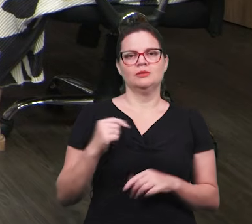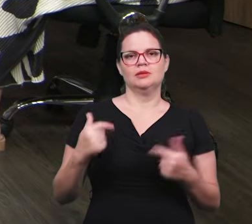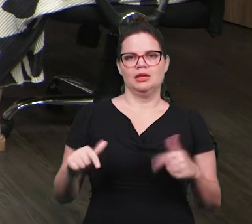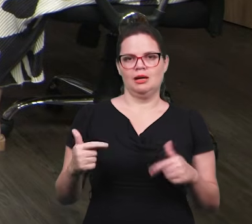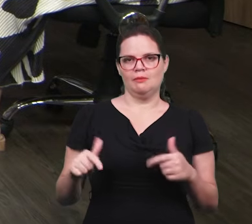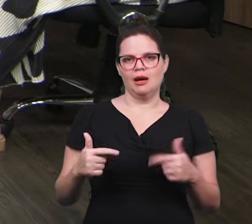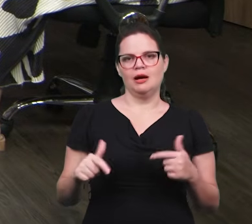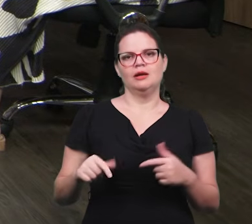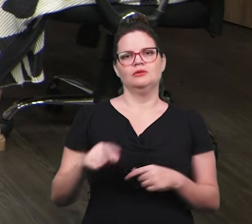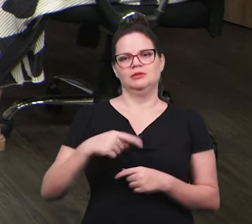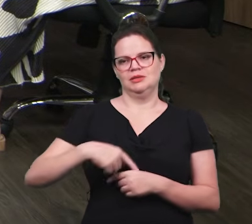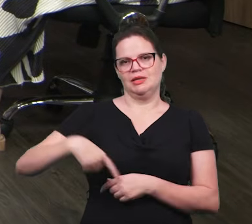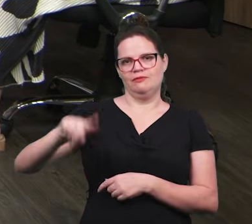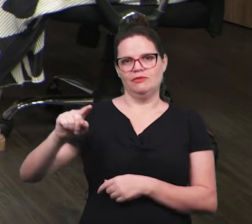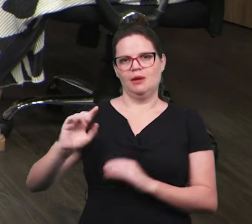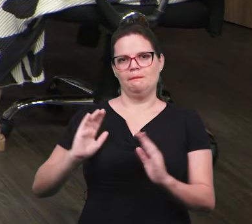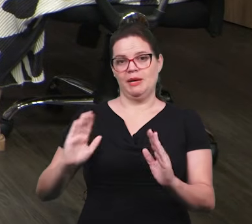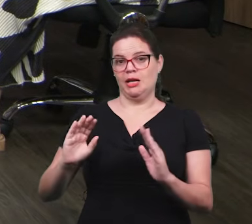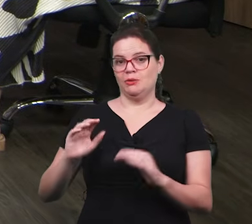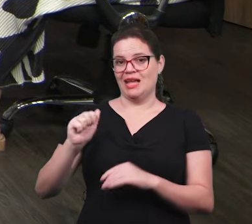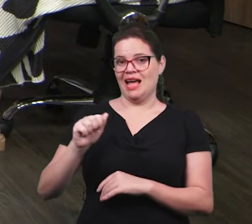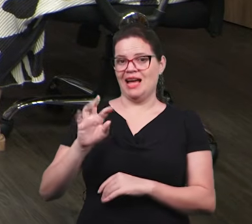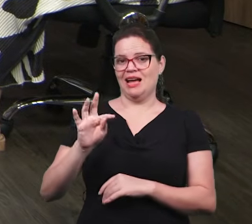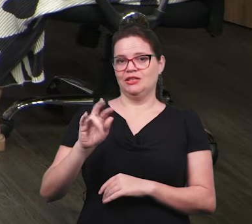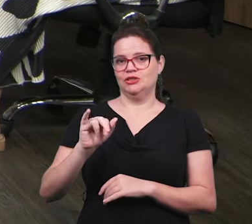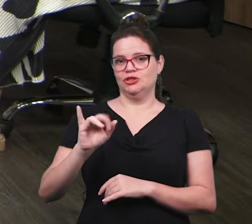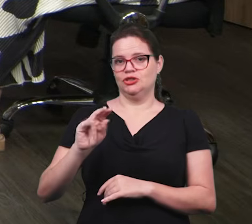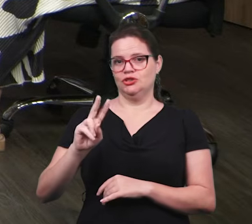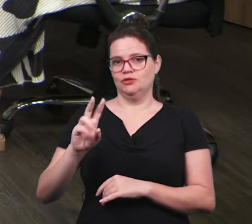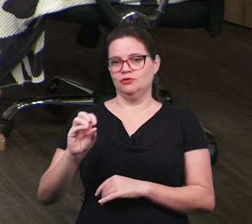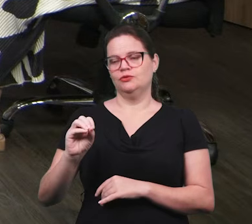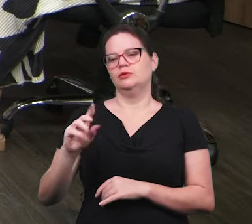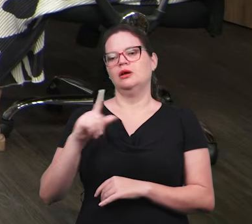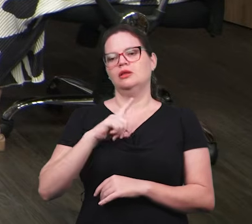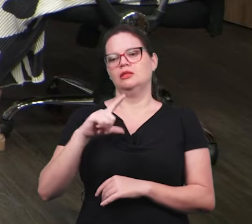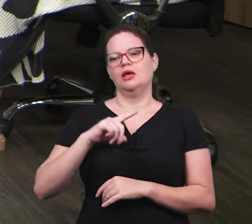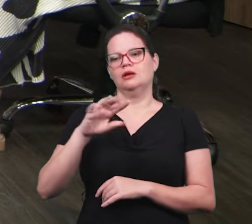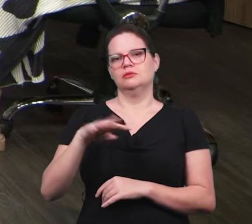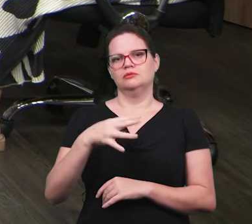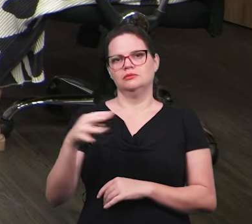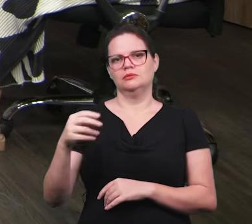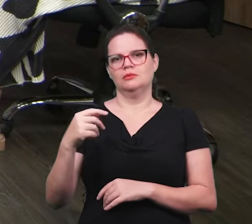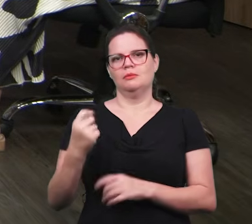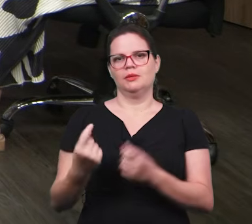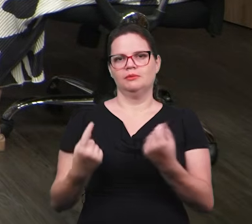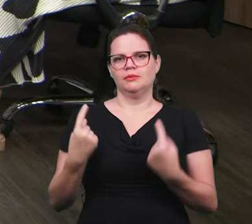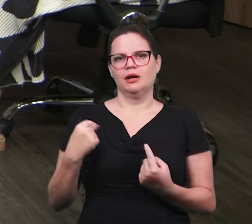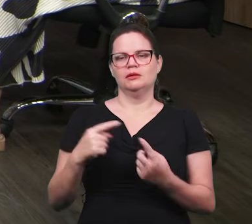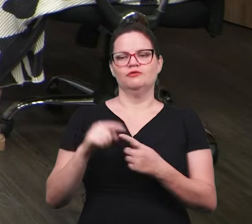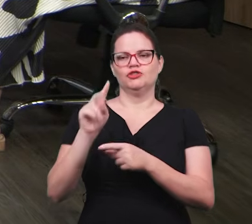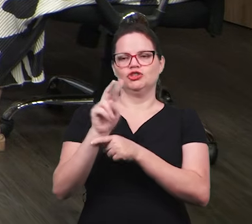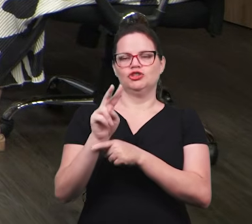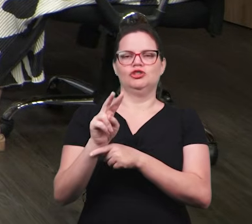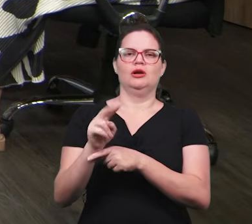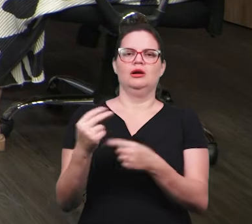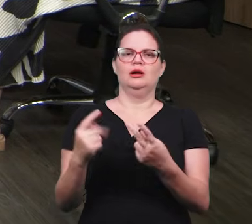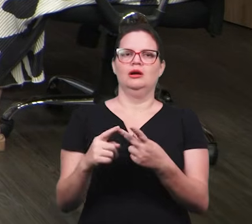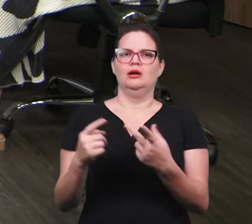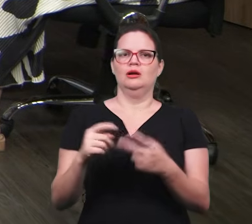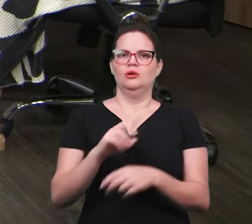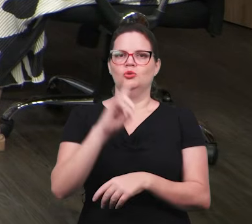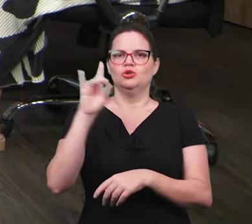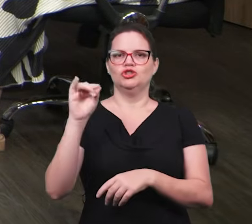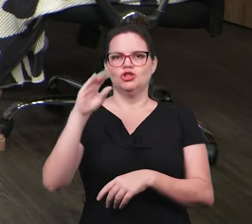o seu período de trabalho. Então, você tira plantão, você tira sentinela da guarda, você tira oficial de